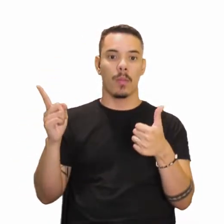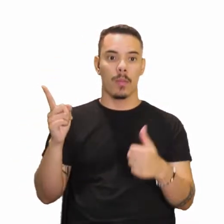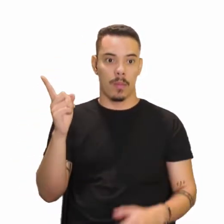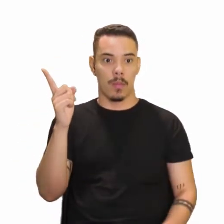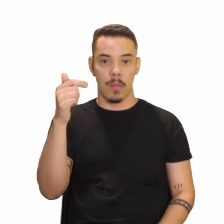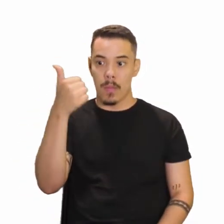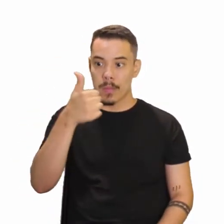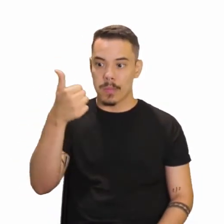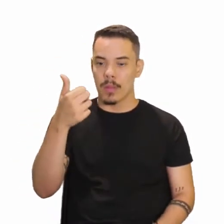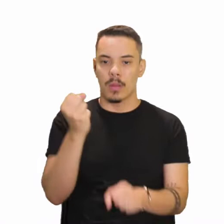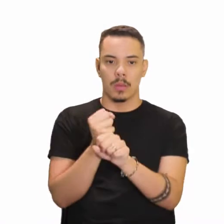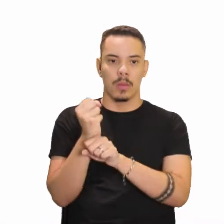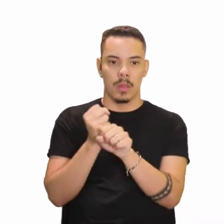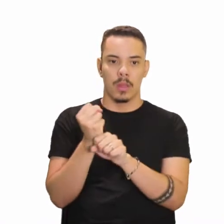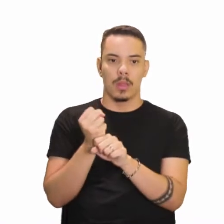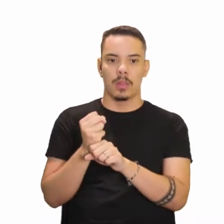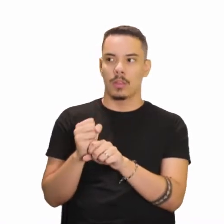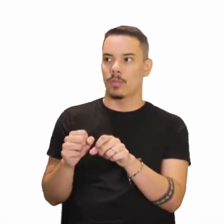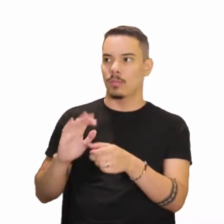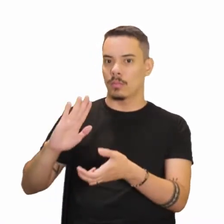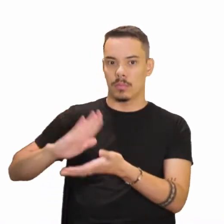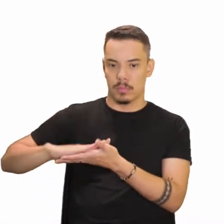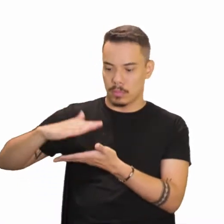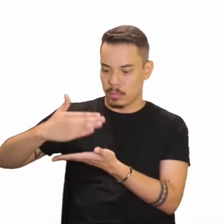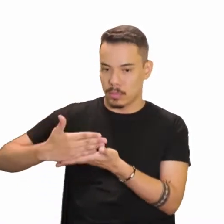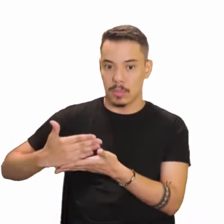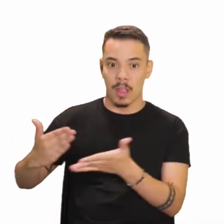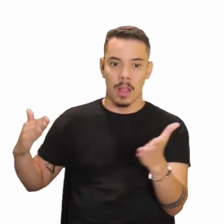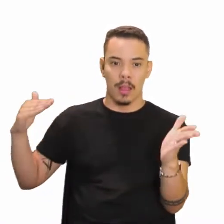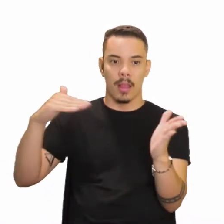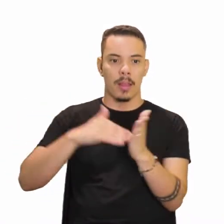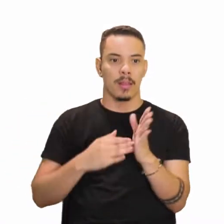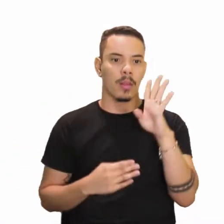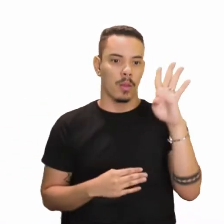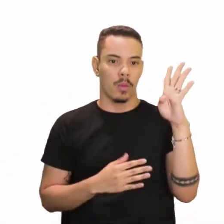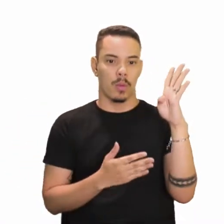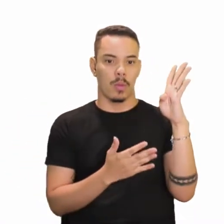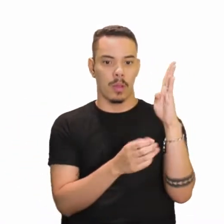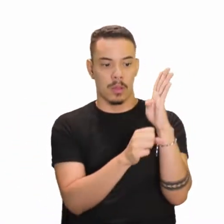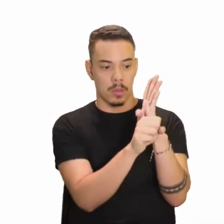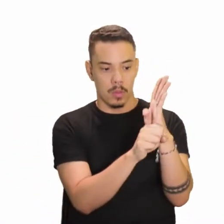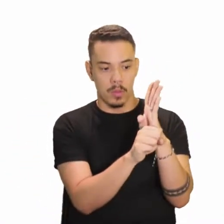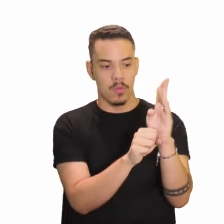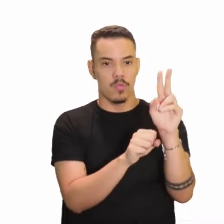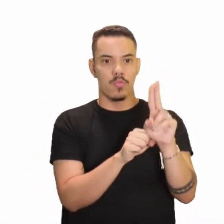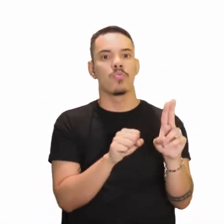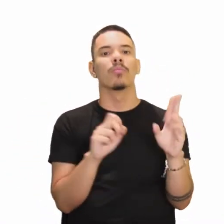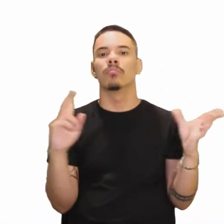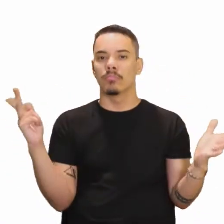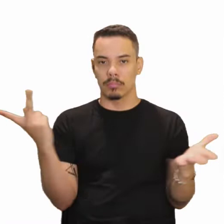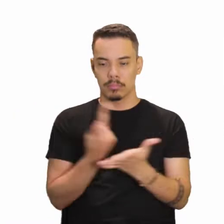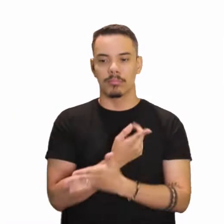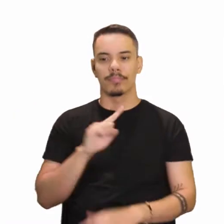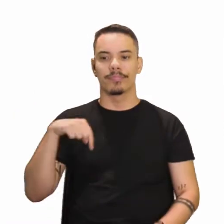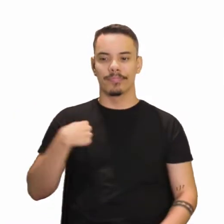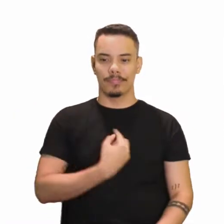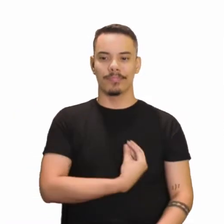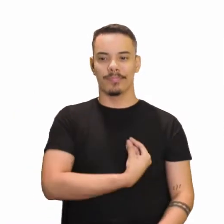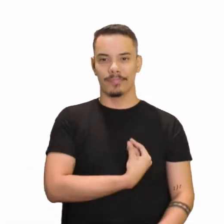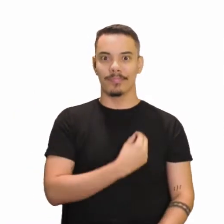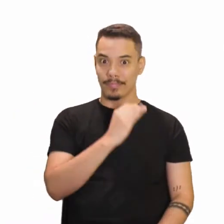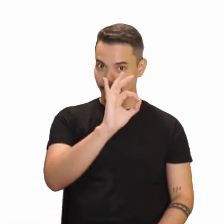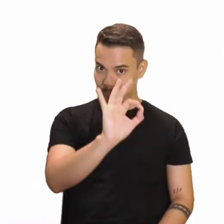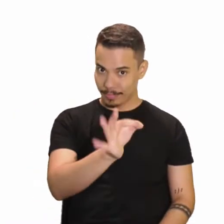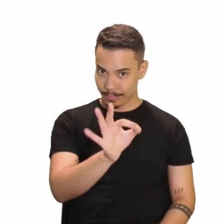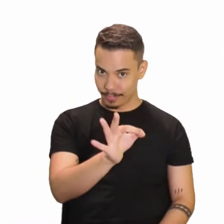quando o computador chegou para o quarto ano de uso isso acontece no dia a dia da gente não